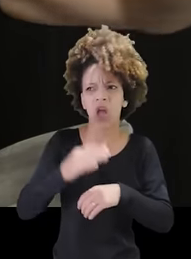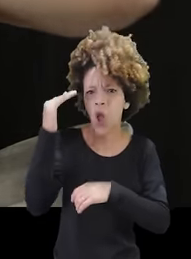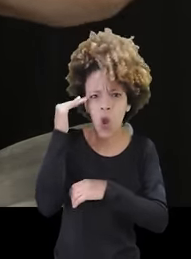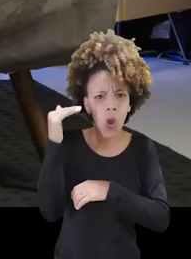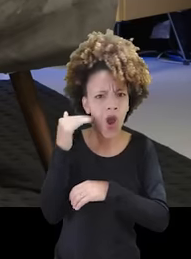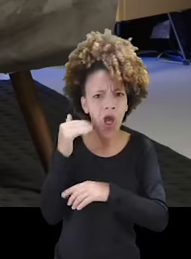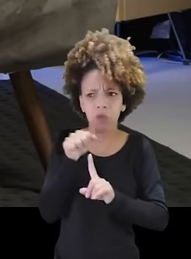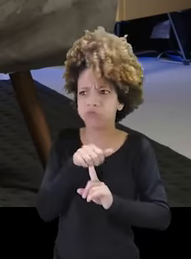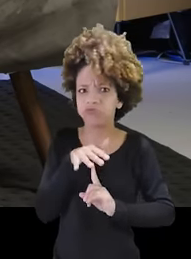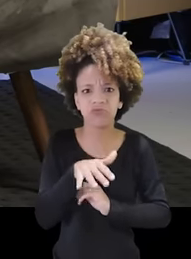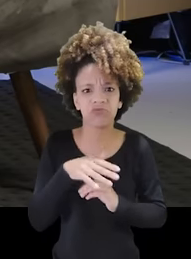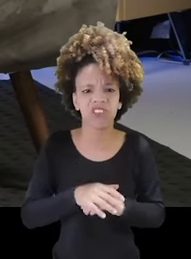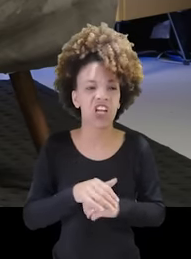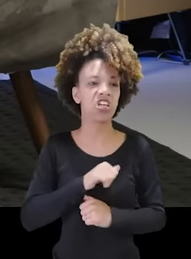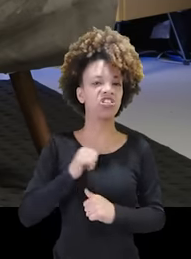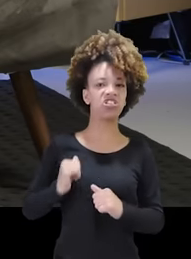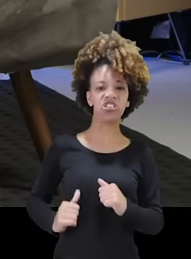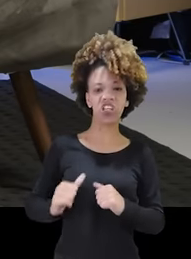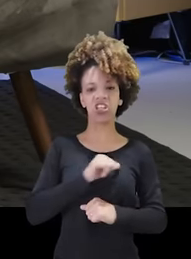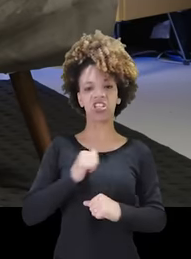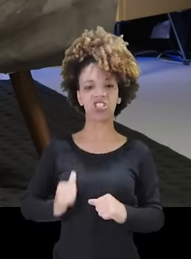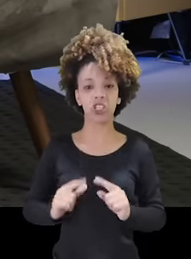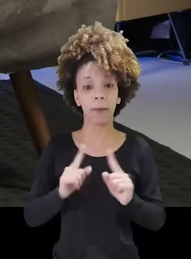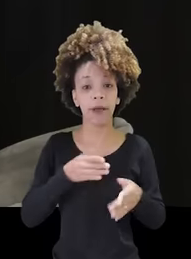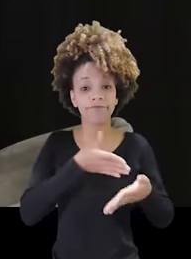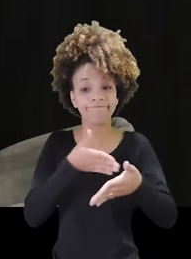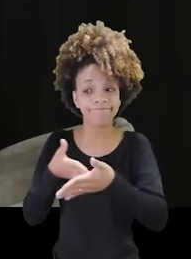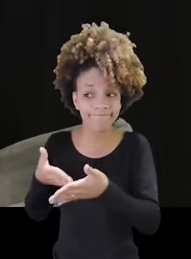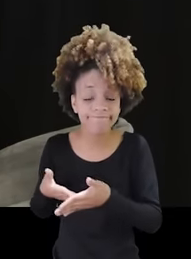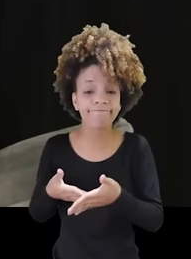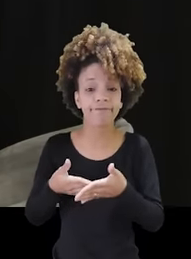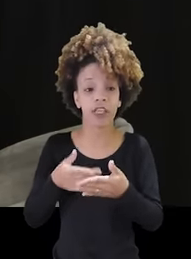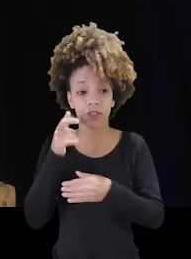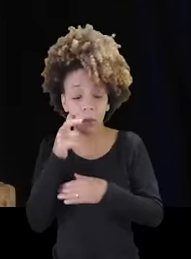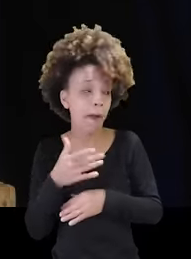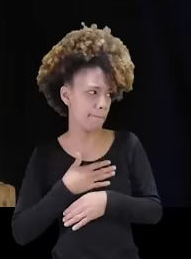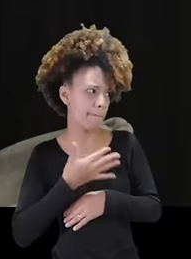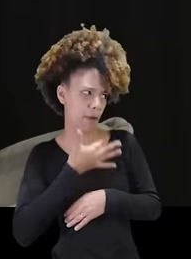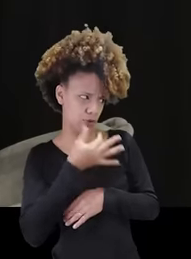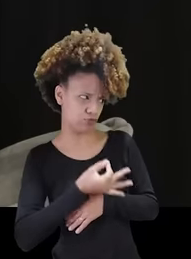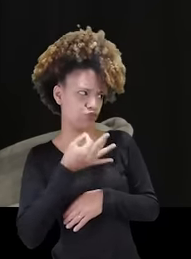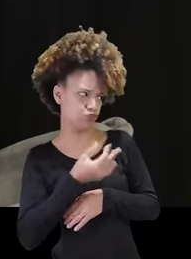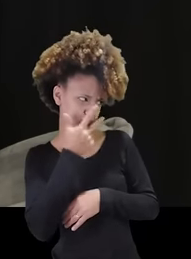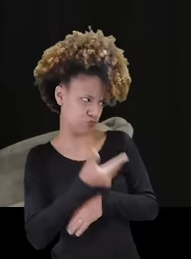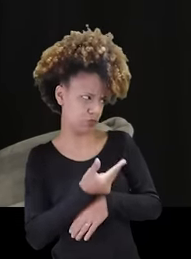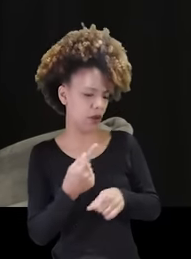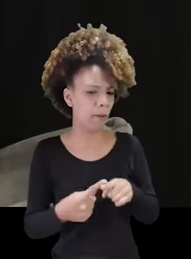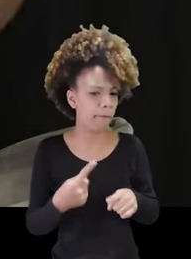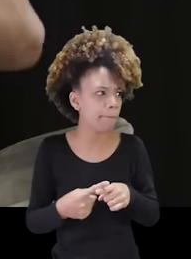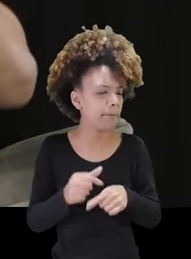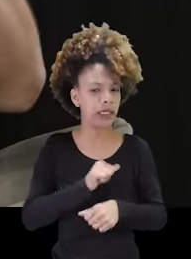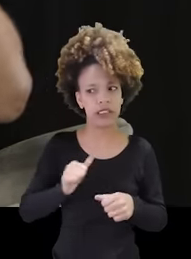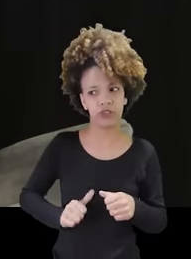é o bicho velho tu não falar da China mas a China ela tem uma restrição de entretenimento né leva a querer porque a China